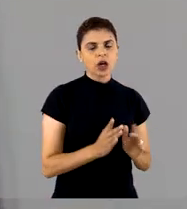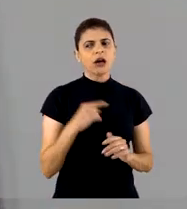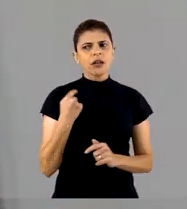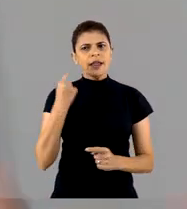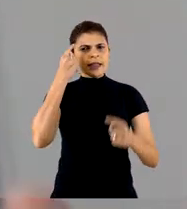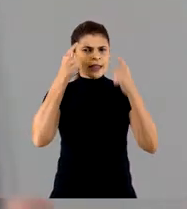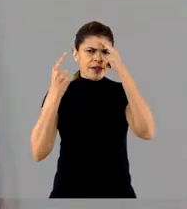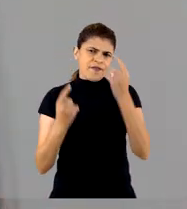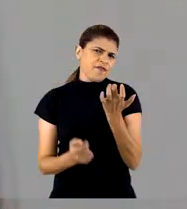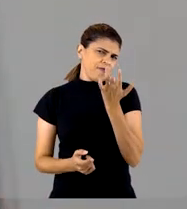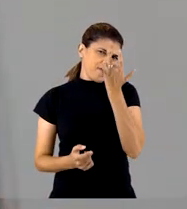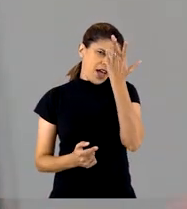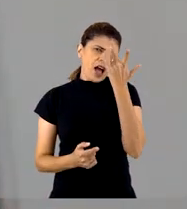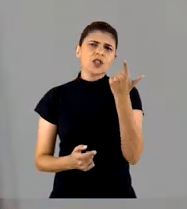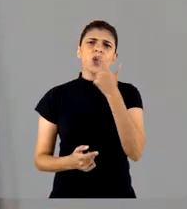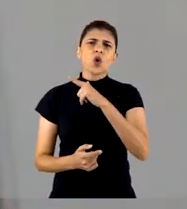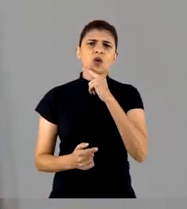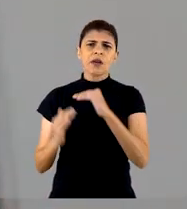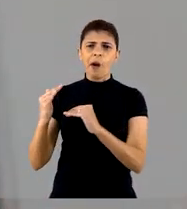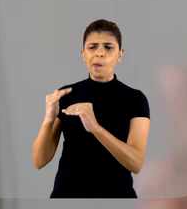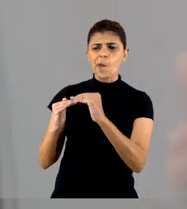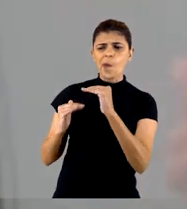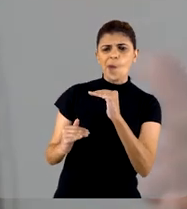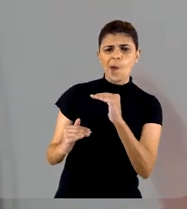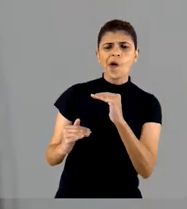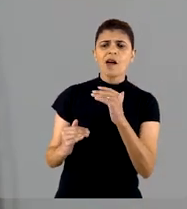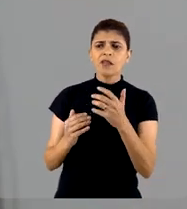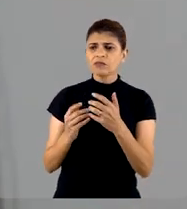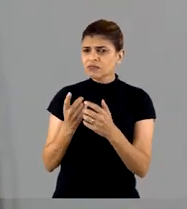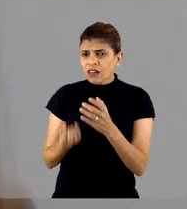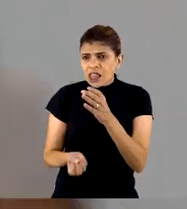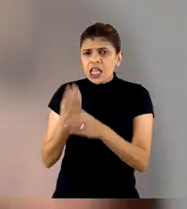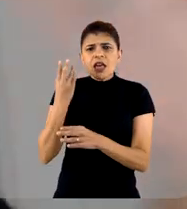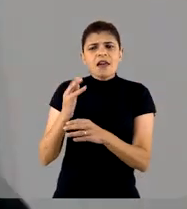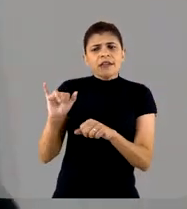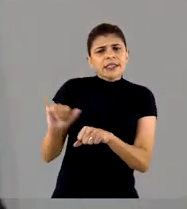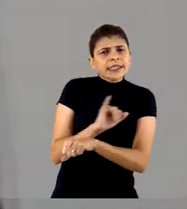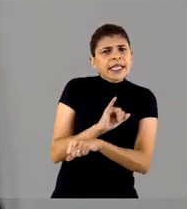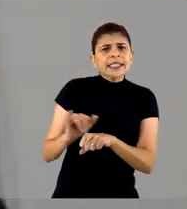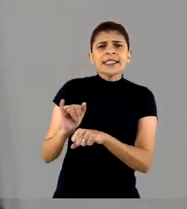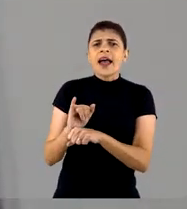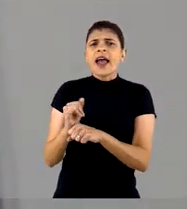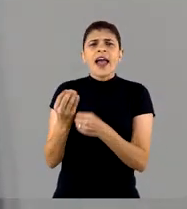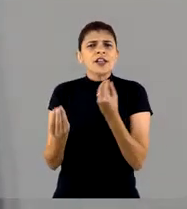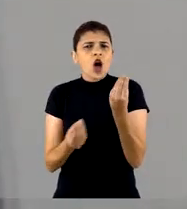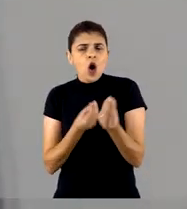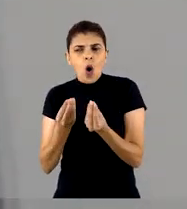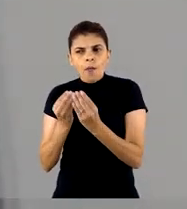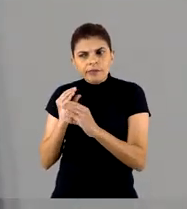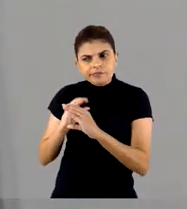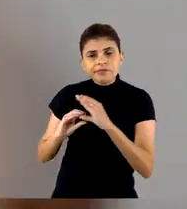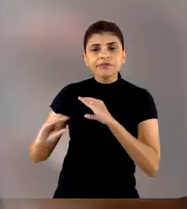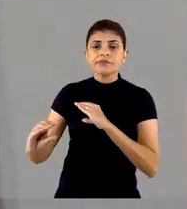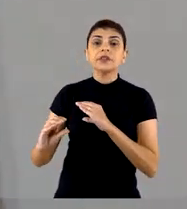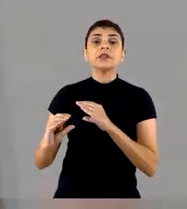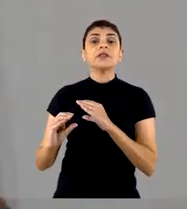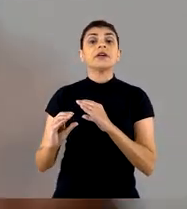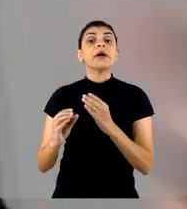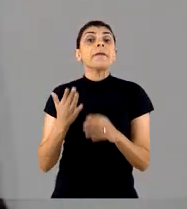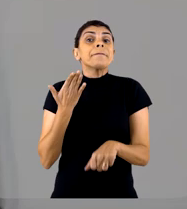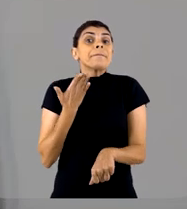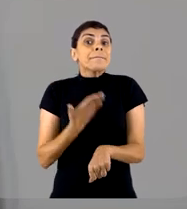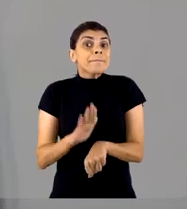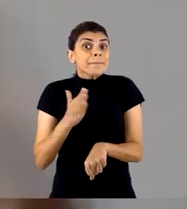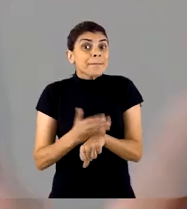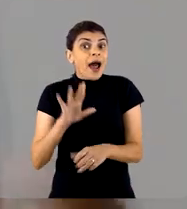que era fácil o tal subdesenvolvido virar desenvolvido, era só seguir uma certa fórmula de bolo. Né? Em que se baseava isso